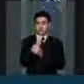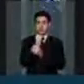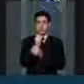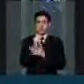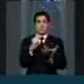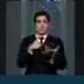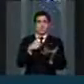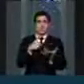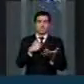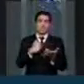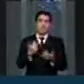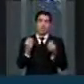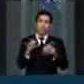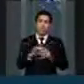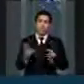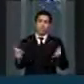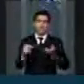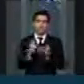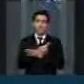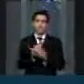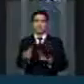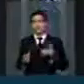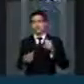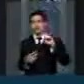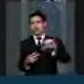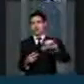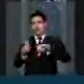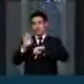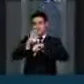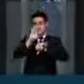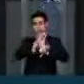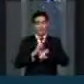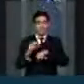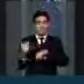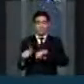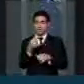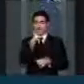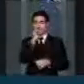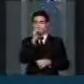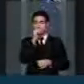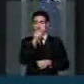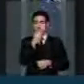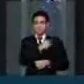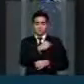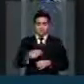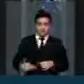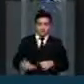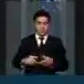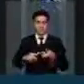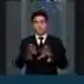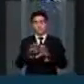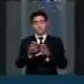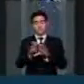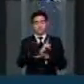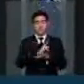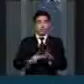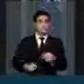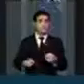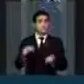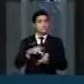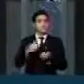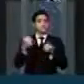deixar 9 estados sem energia ao mesmo tempo. O ministro e o governo devem explicações claras